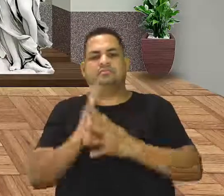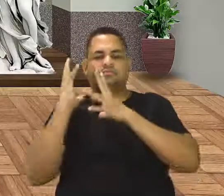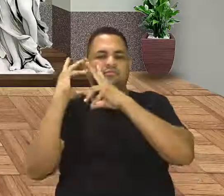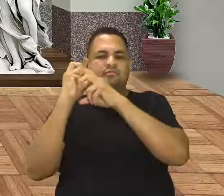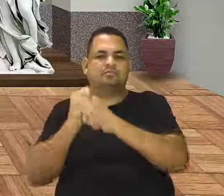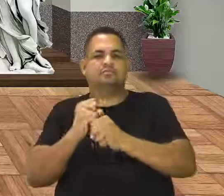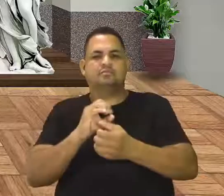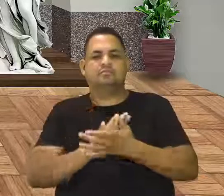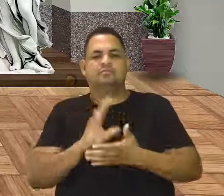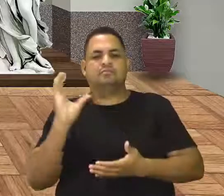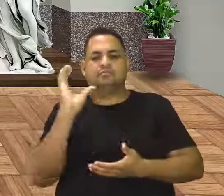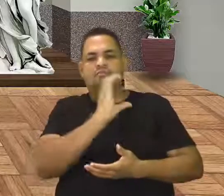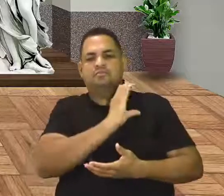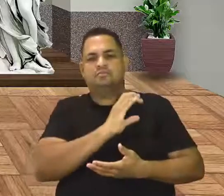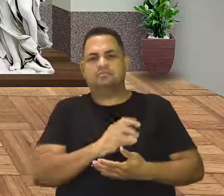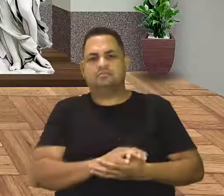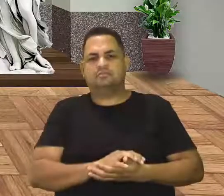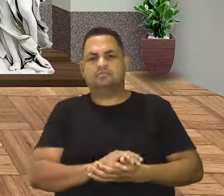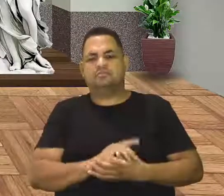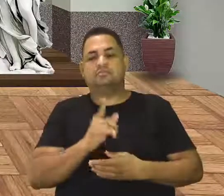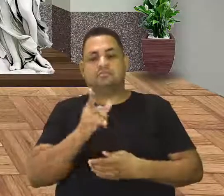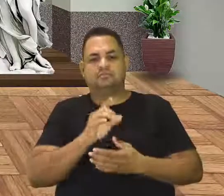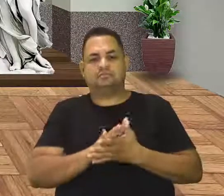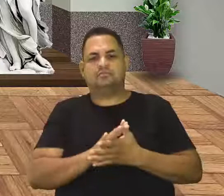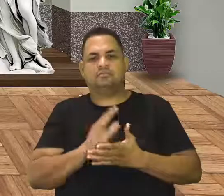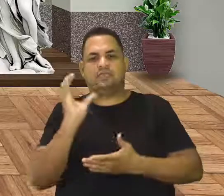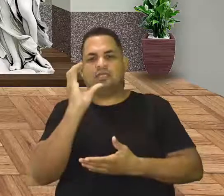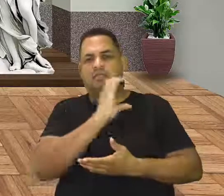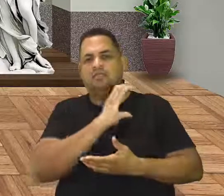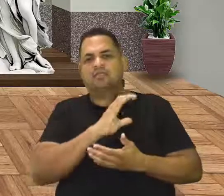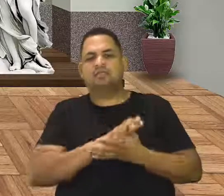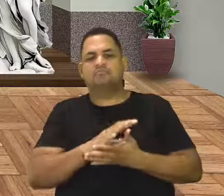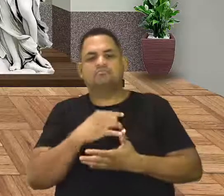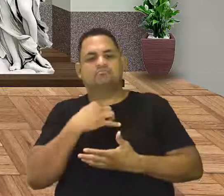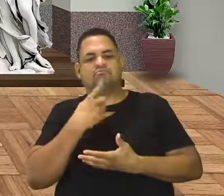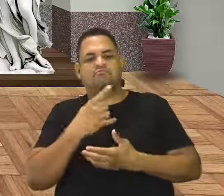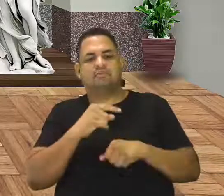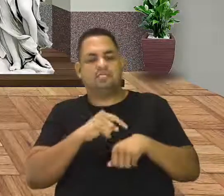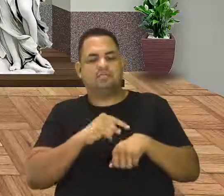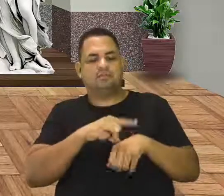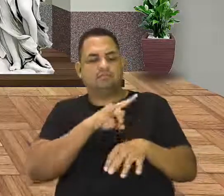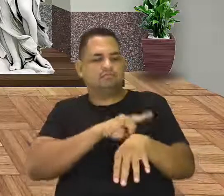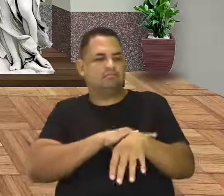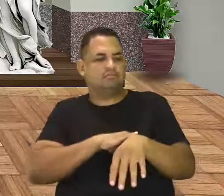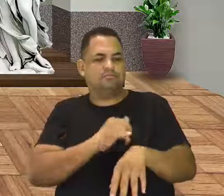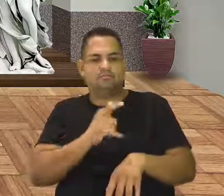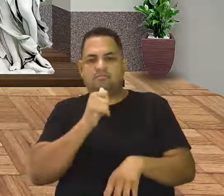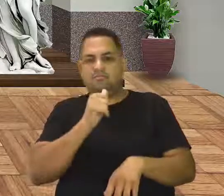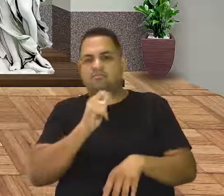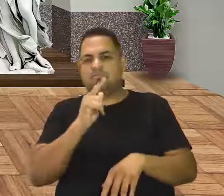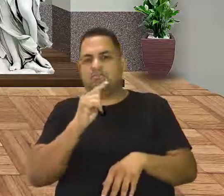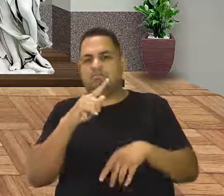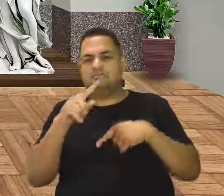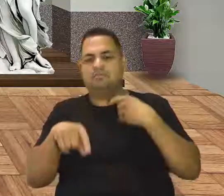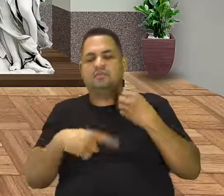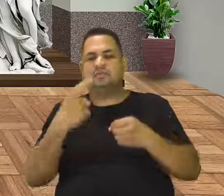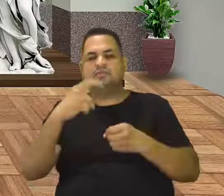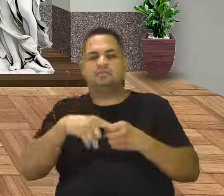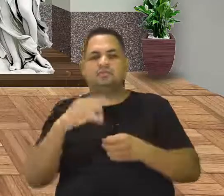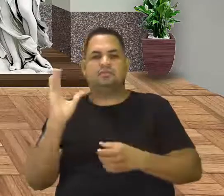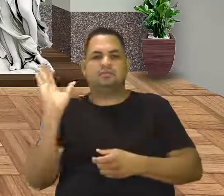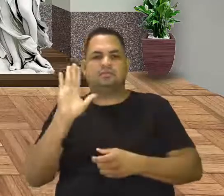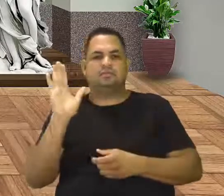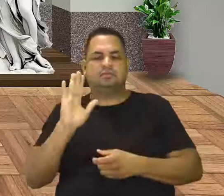revisão rápida não sai daí não que é muito rápido não dá nem tempo de ir ao banheiro tomava daqui a pouco eu volto tchau